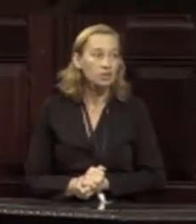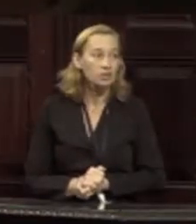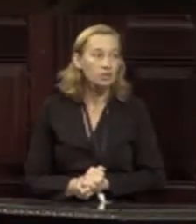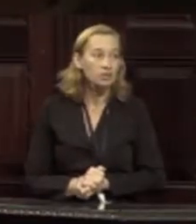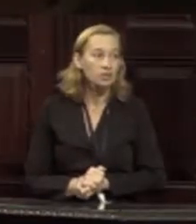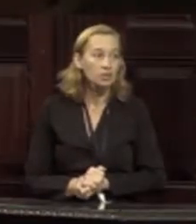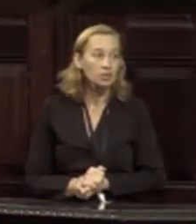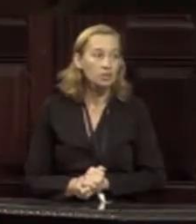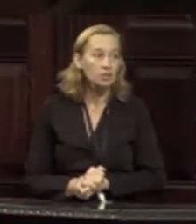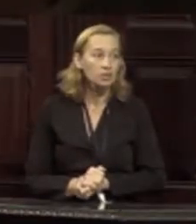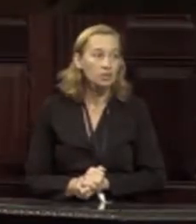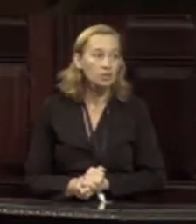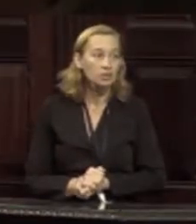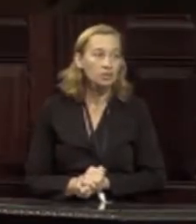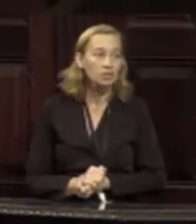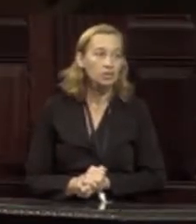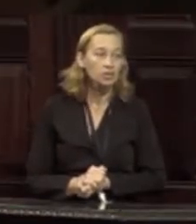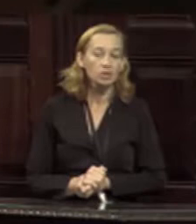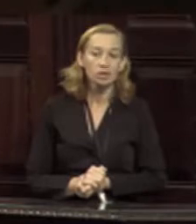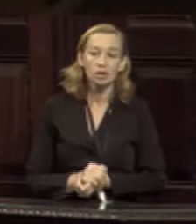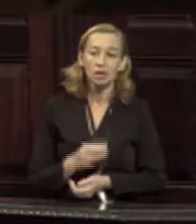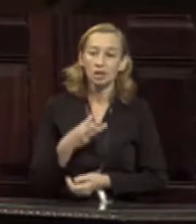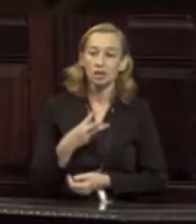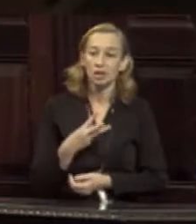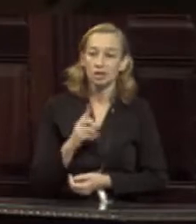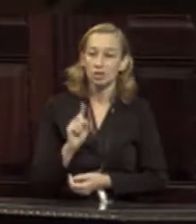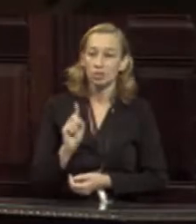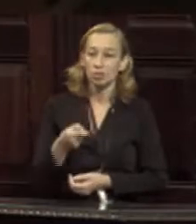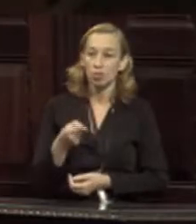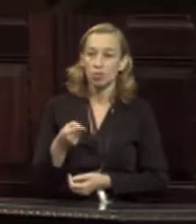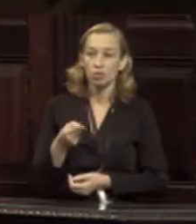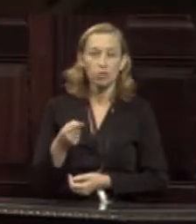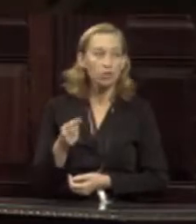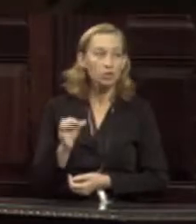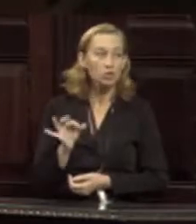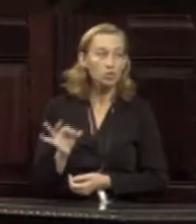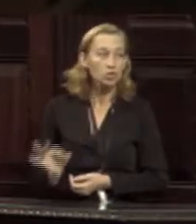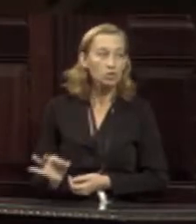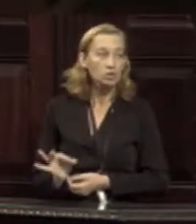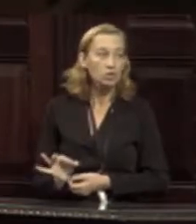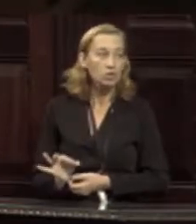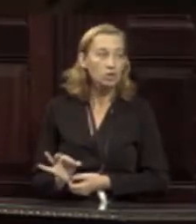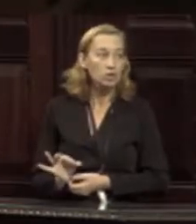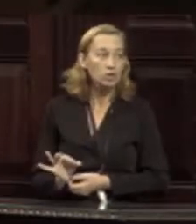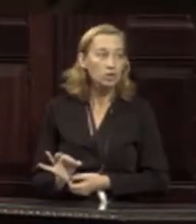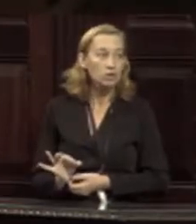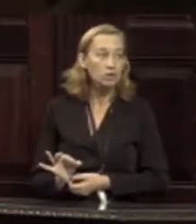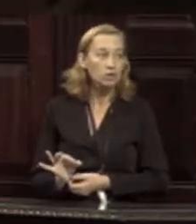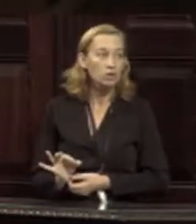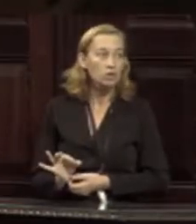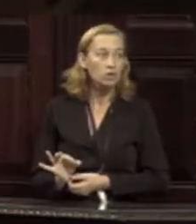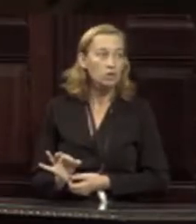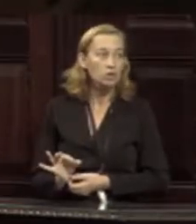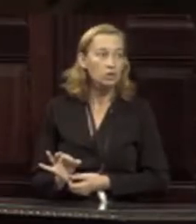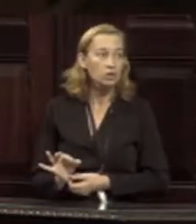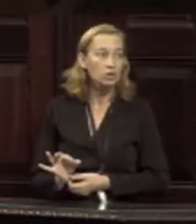equivalente é de 3 pontos percentuais, quando a alíquota normal